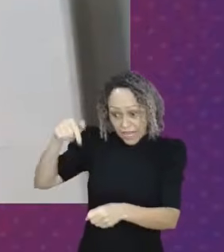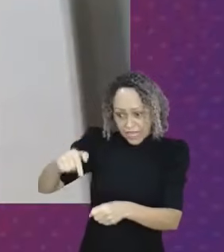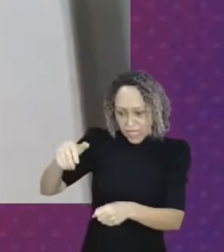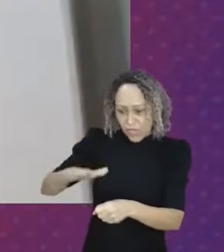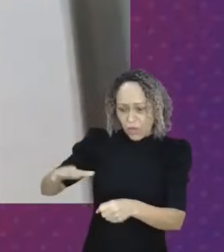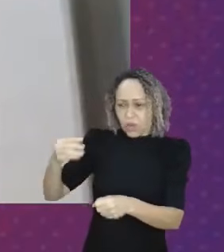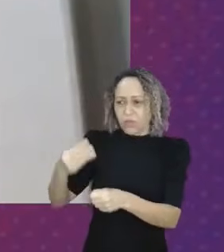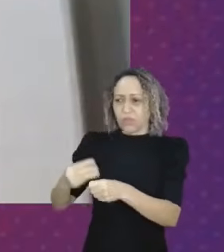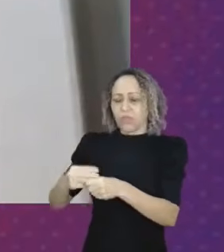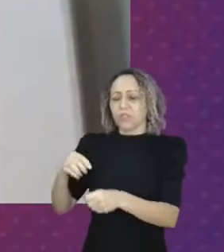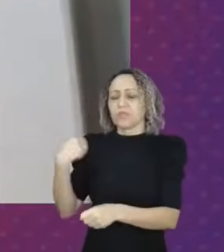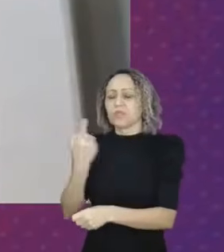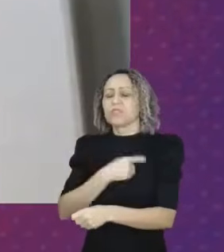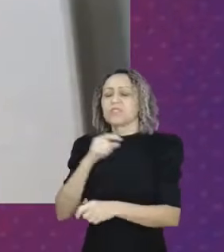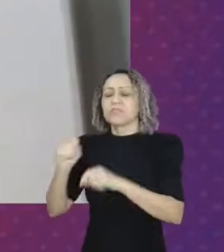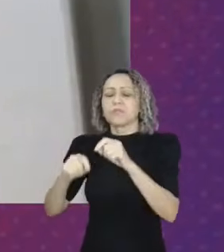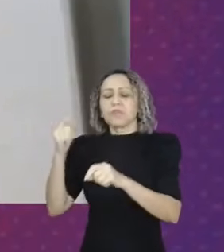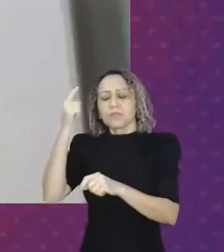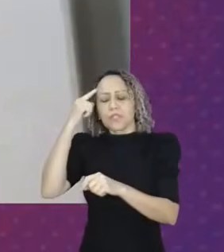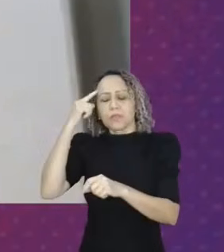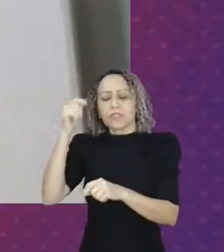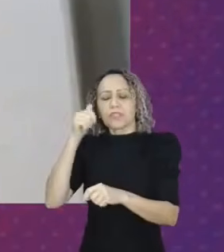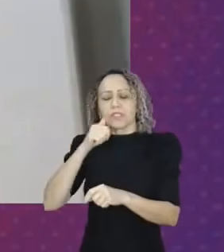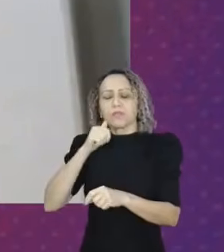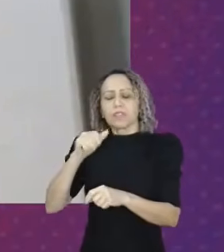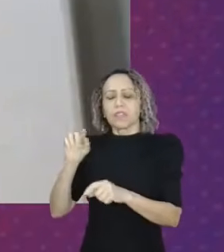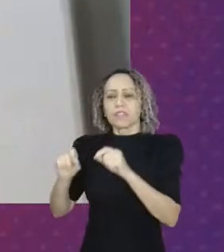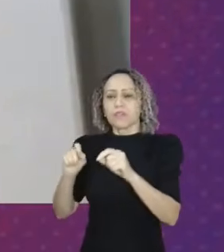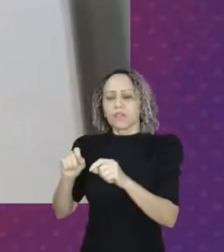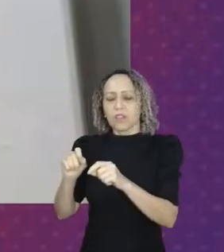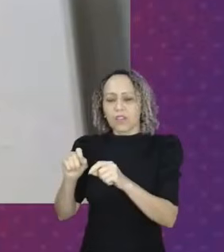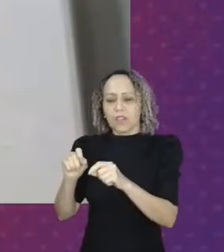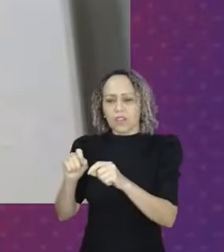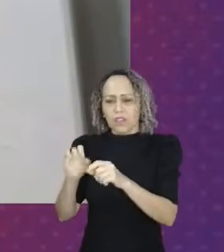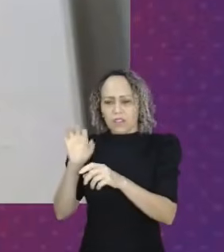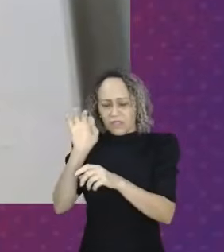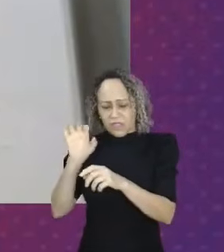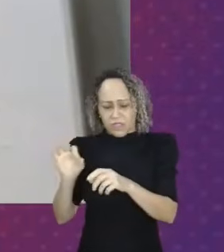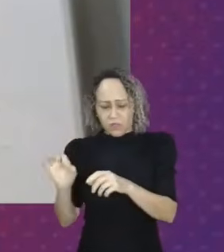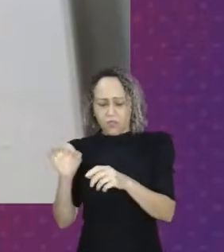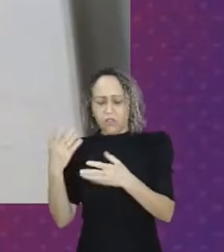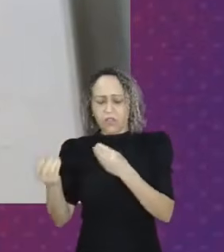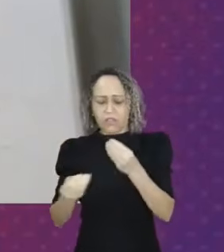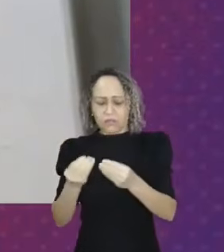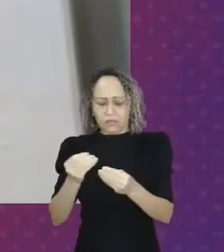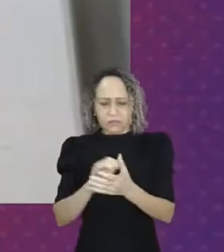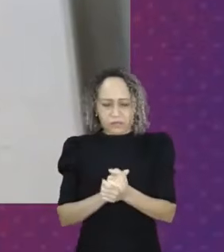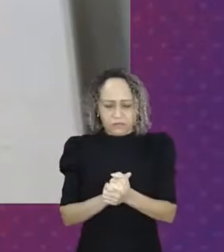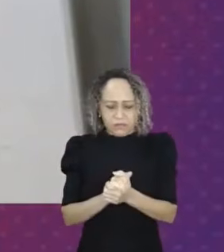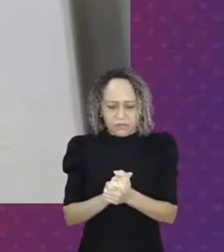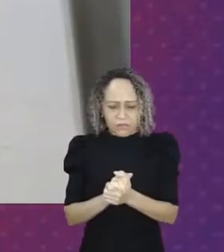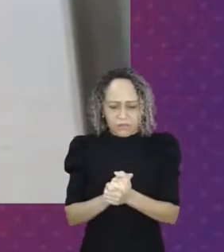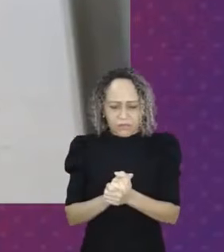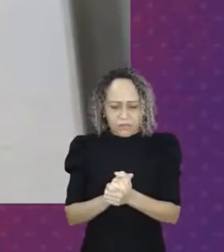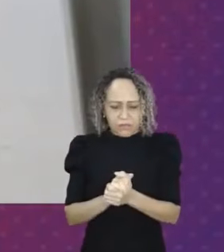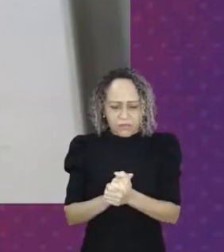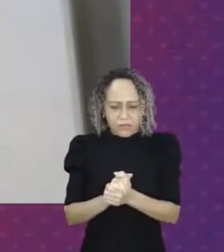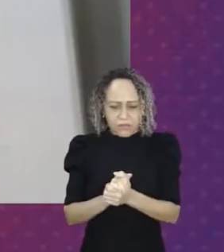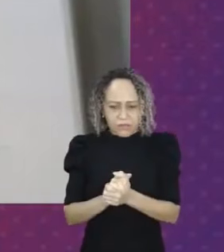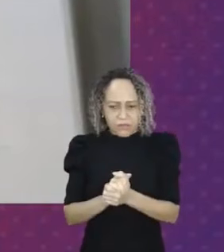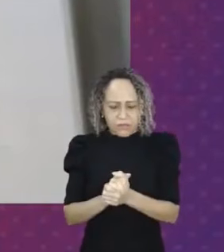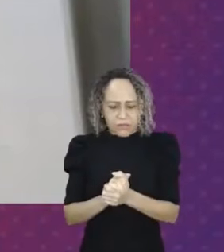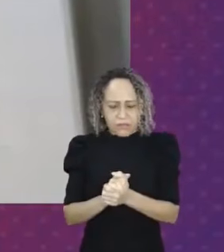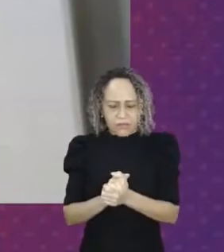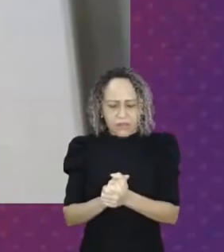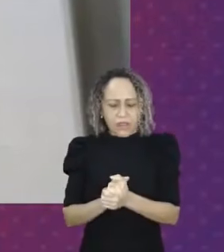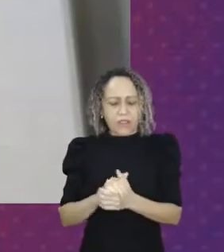isso? Porque se você observar, a maior parte das peças publicitárias do meu município, mas do município de muitas de vocês,